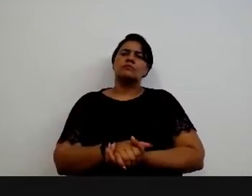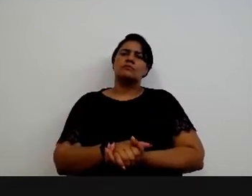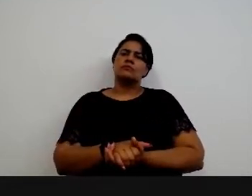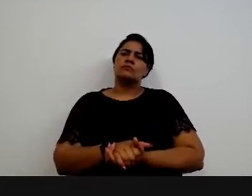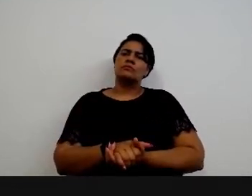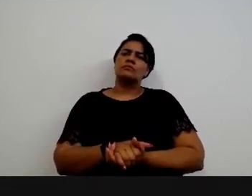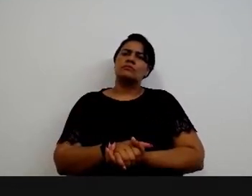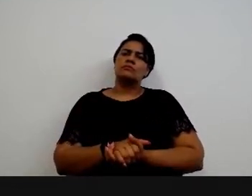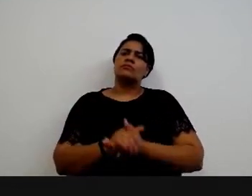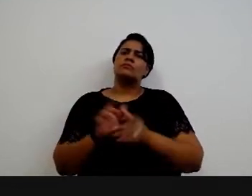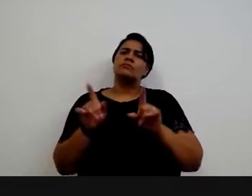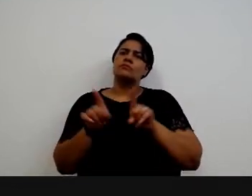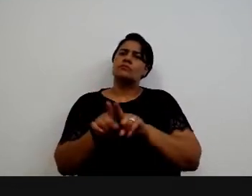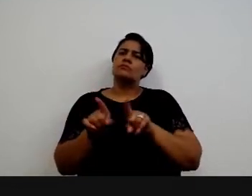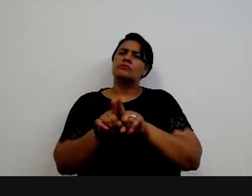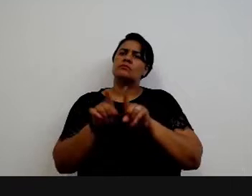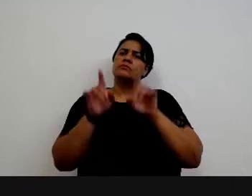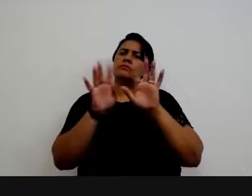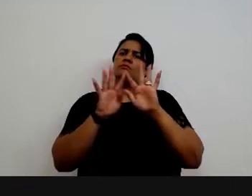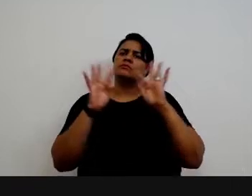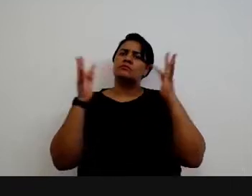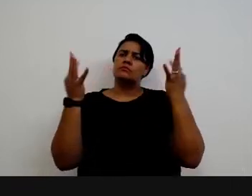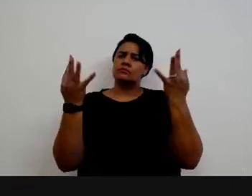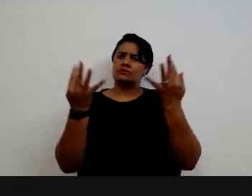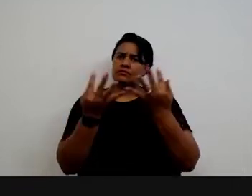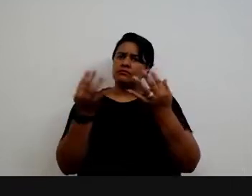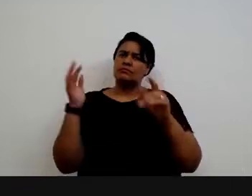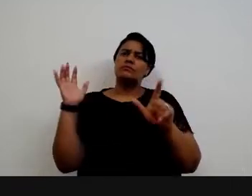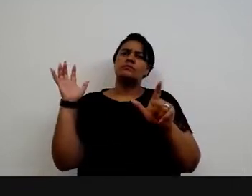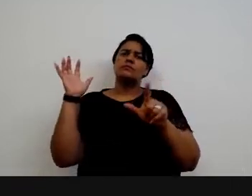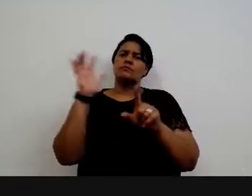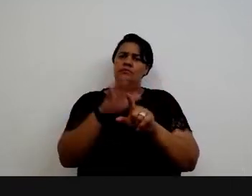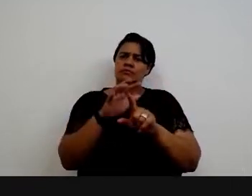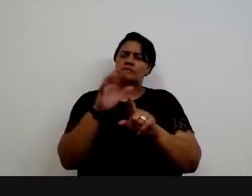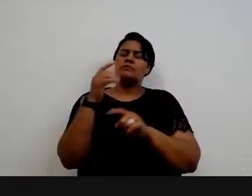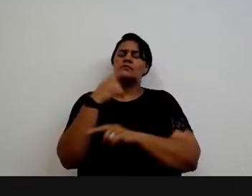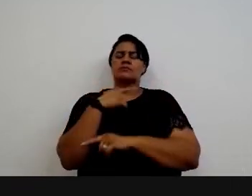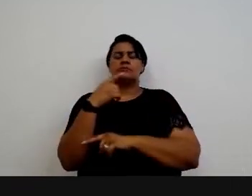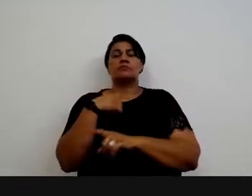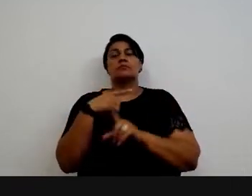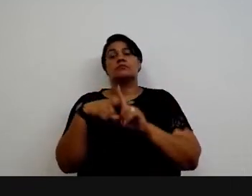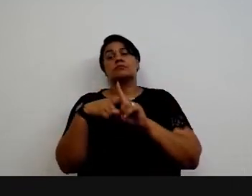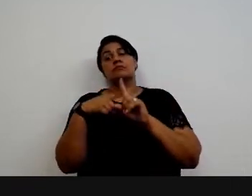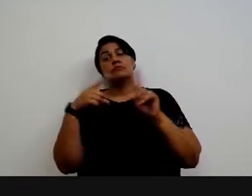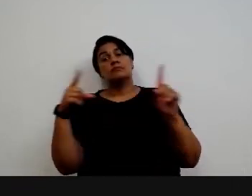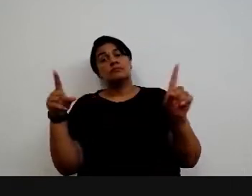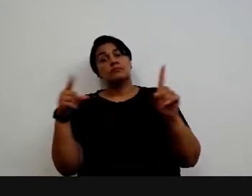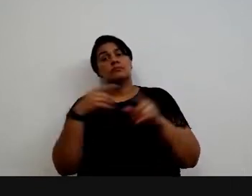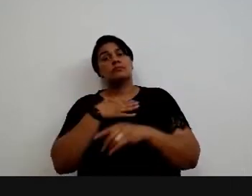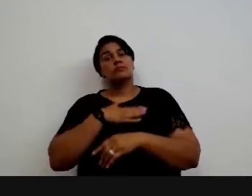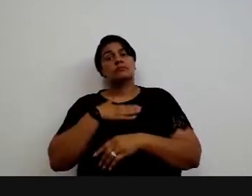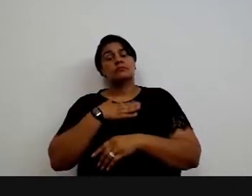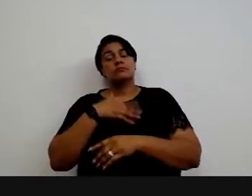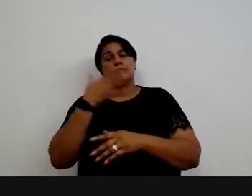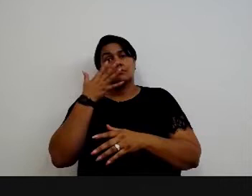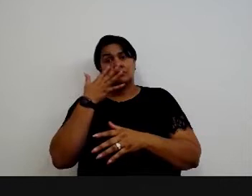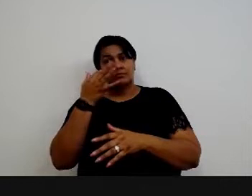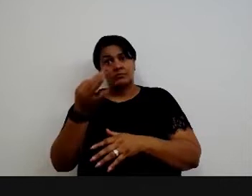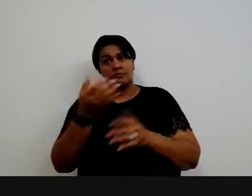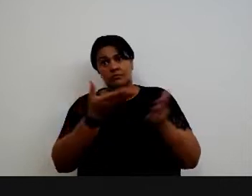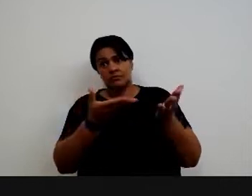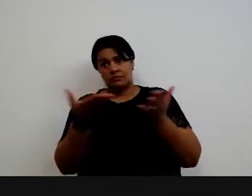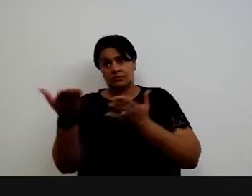As famílias também são afetadas, mas eu gosto de chamar a atenção para o tanto que essas atividades modificam